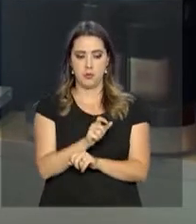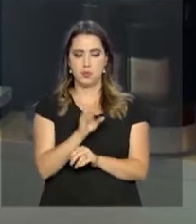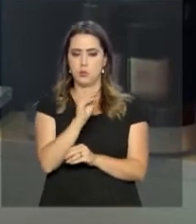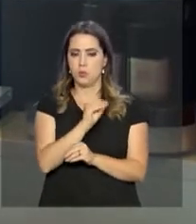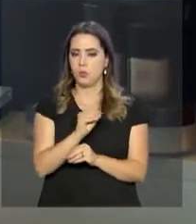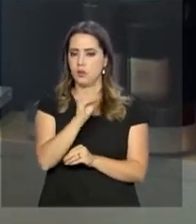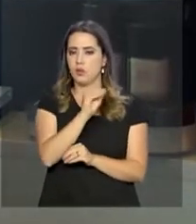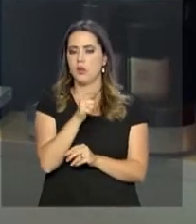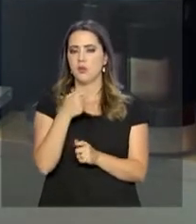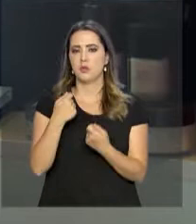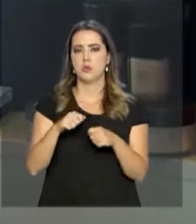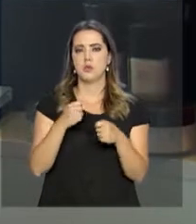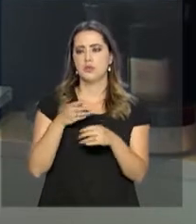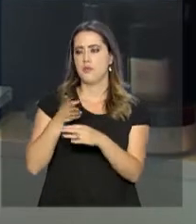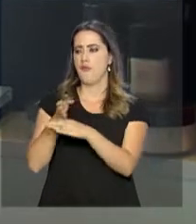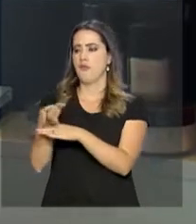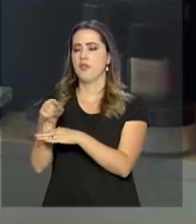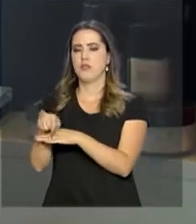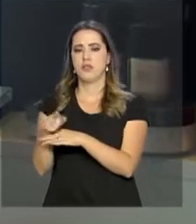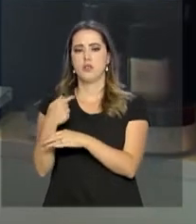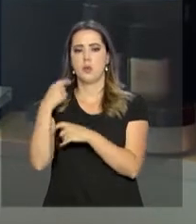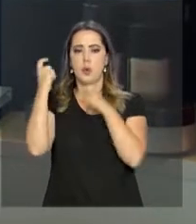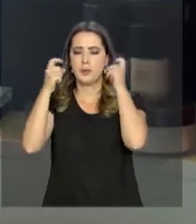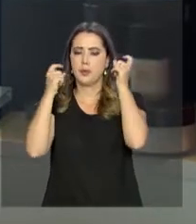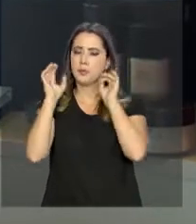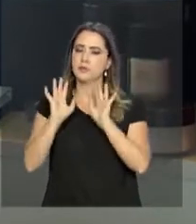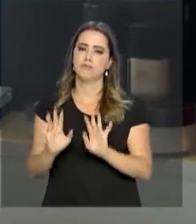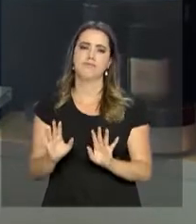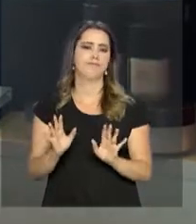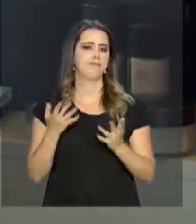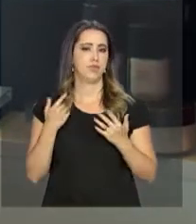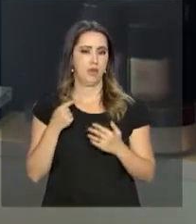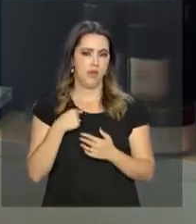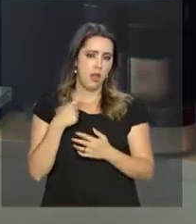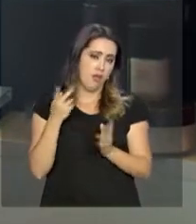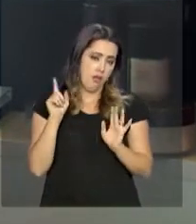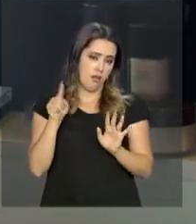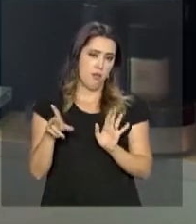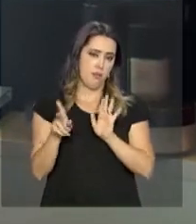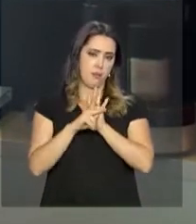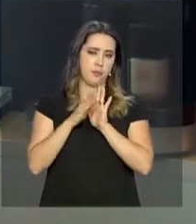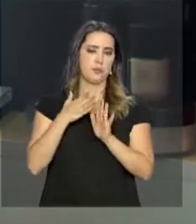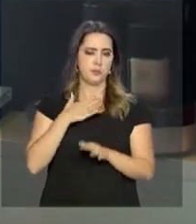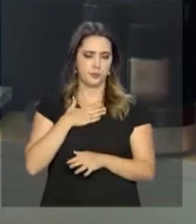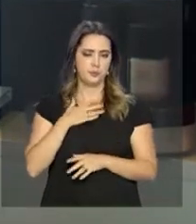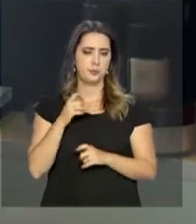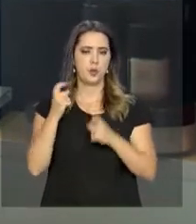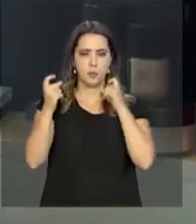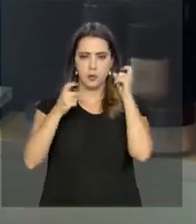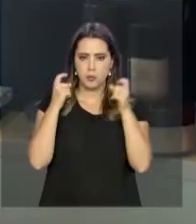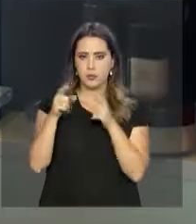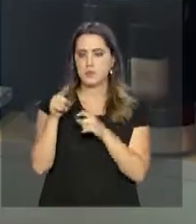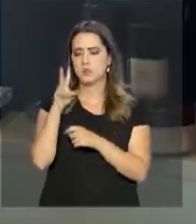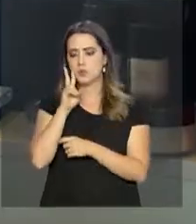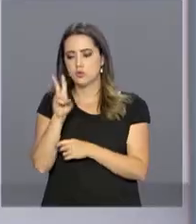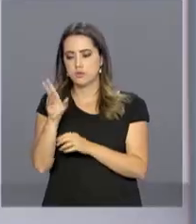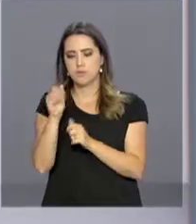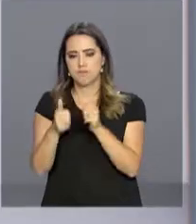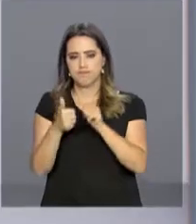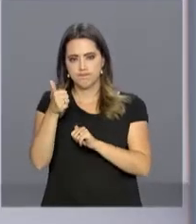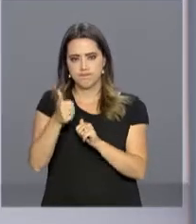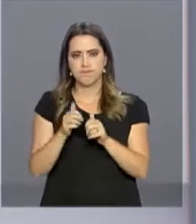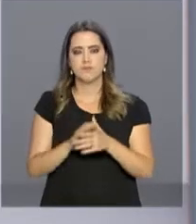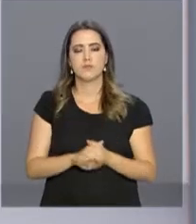cuidado ela não precisa vir aqui com esta preocupação e essa é a preocupação é minha com quanto profissional